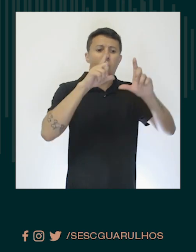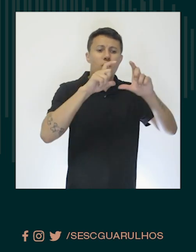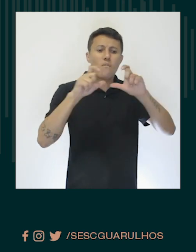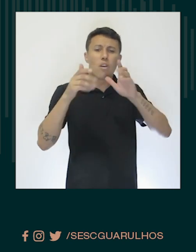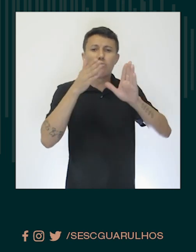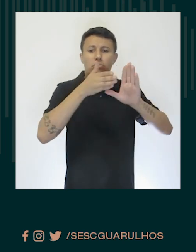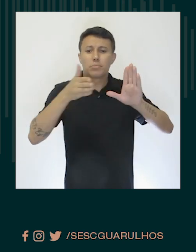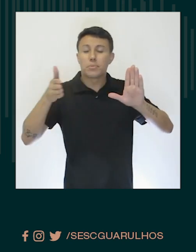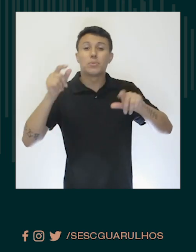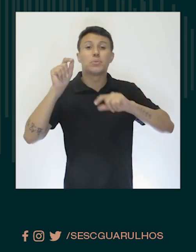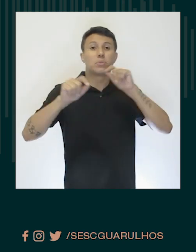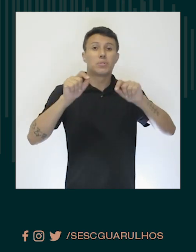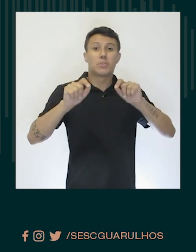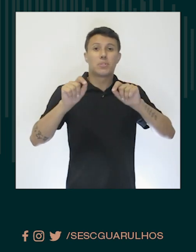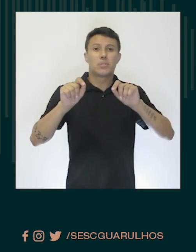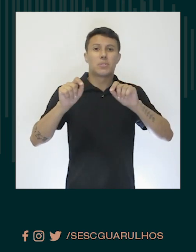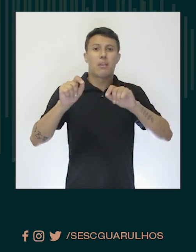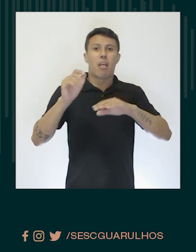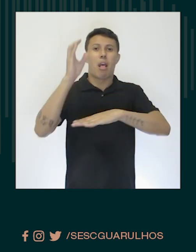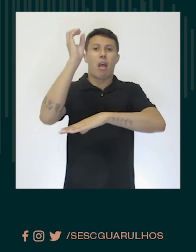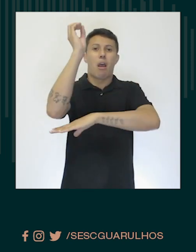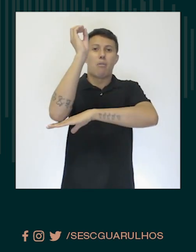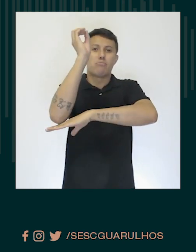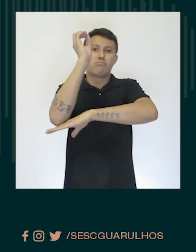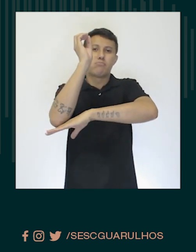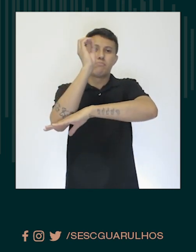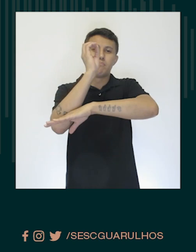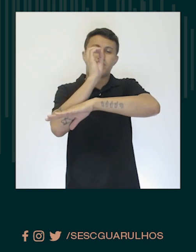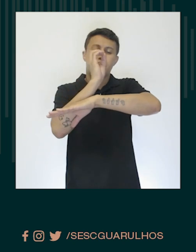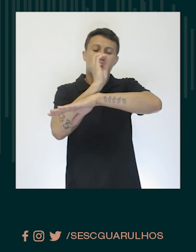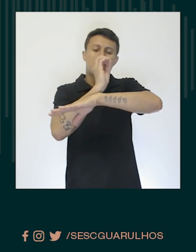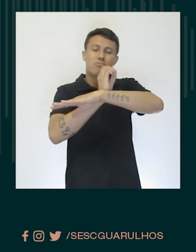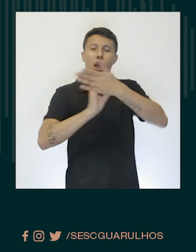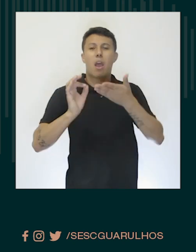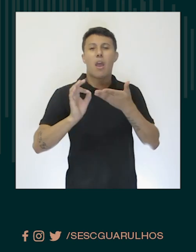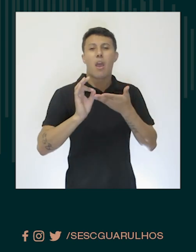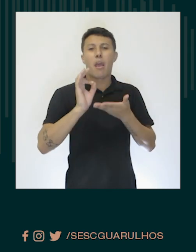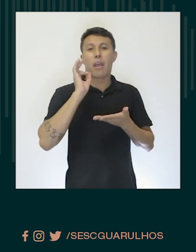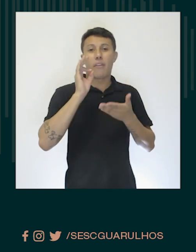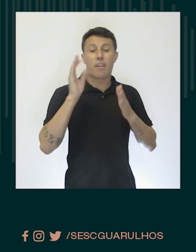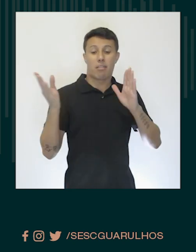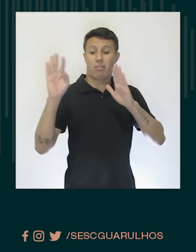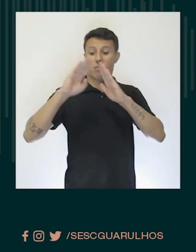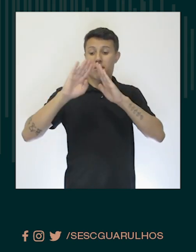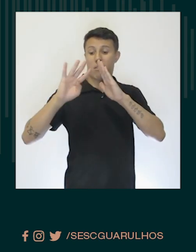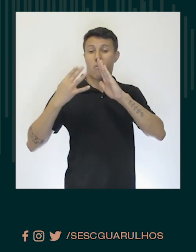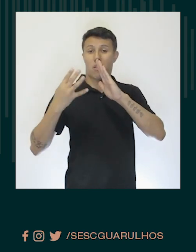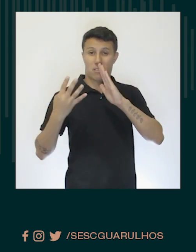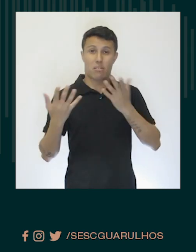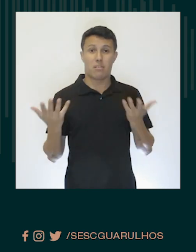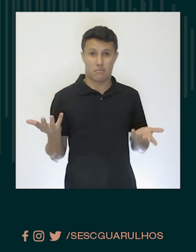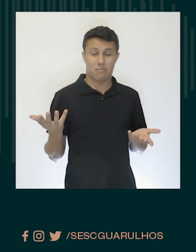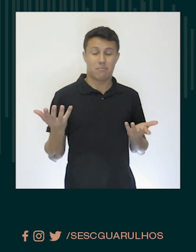fez sobre o fim da tarde, o café, a quarentena e